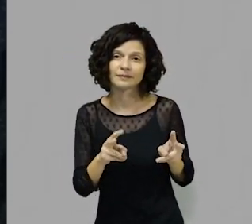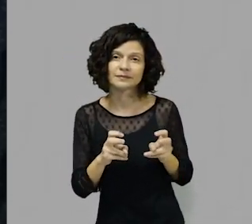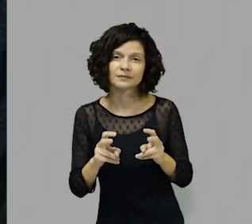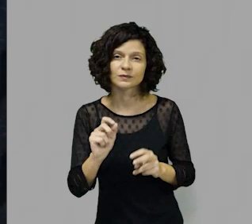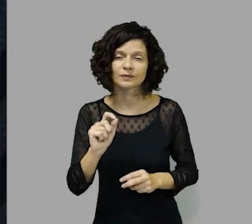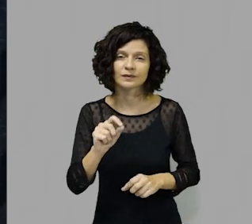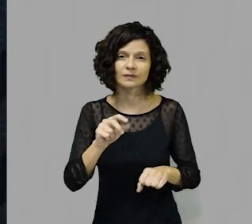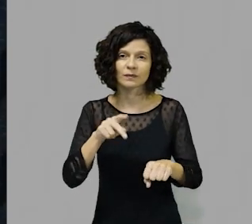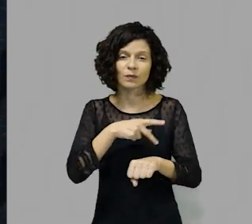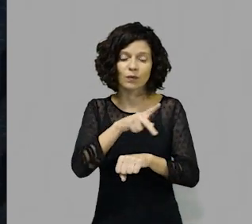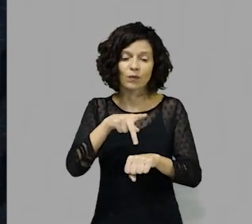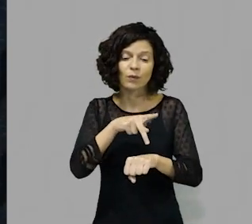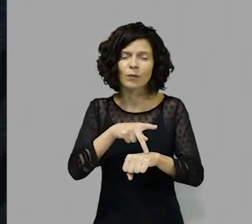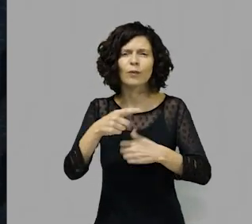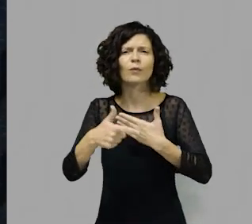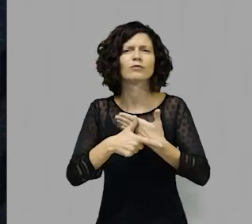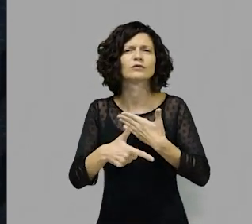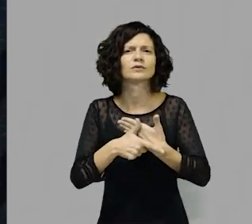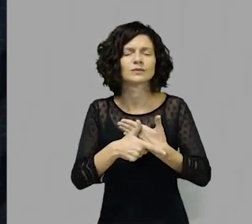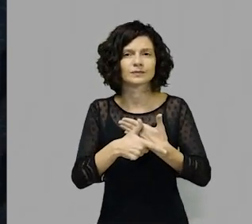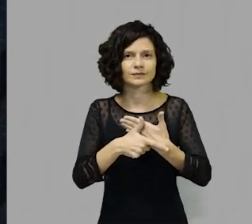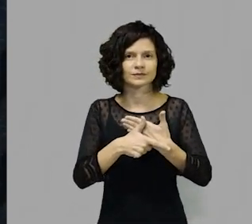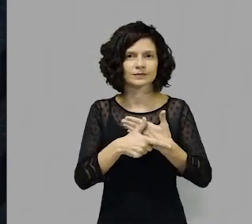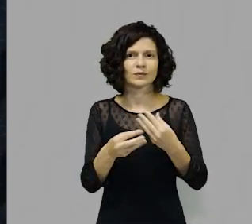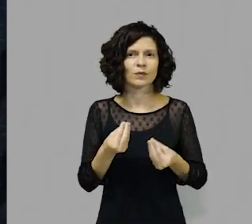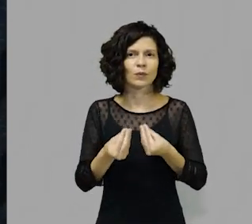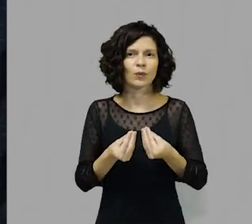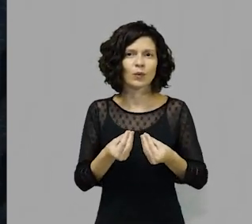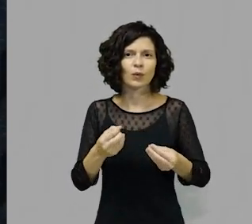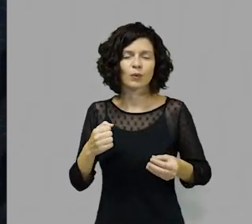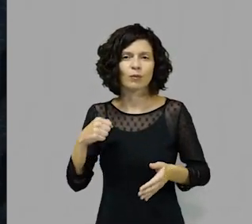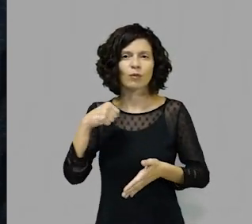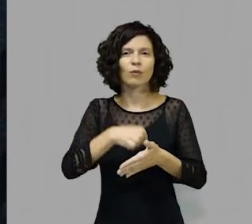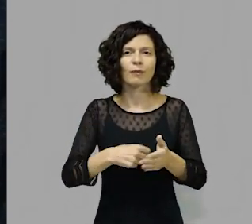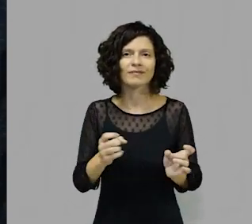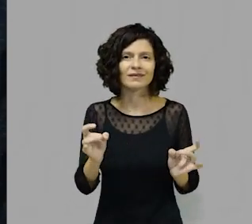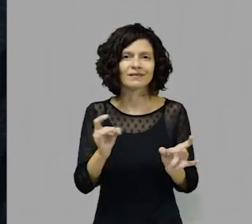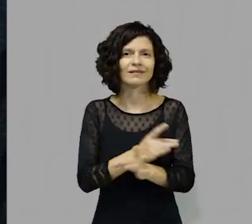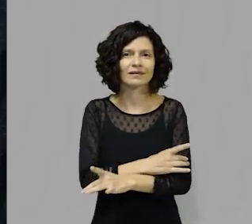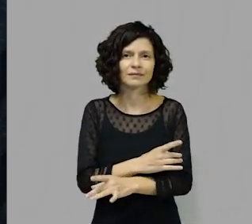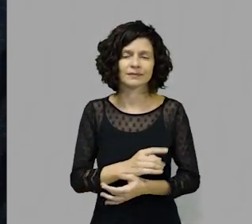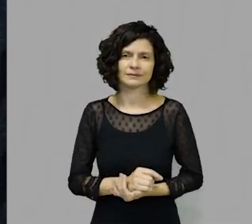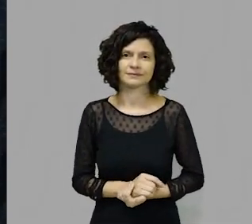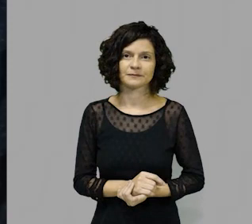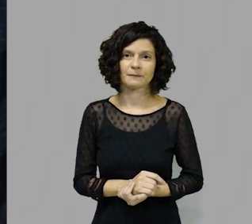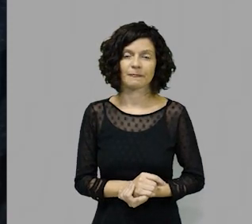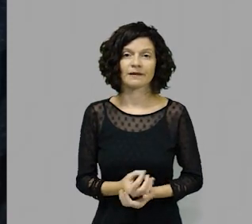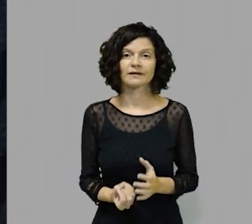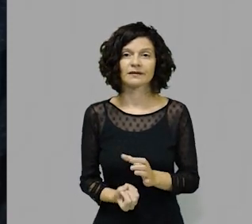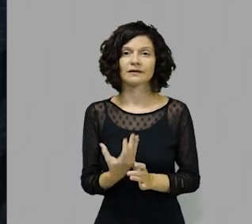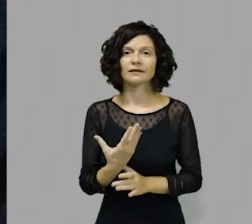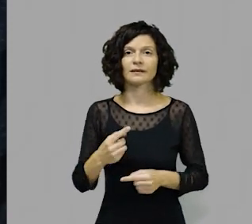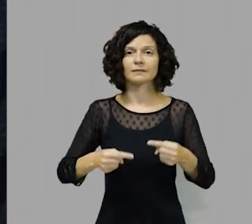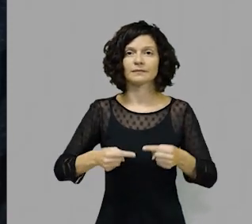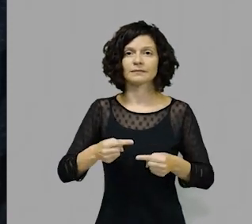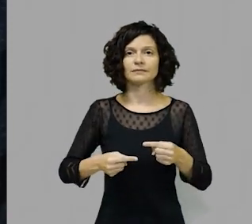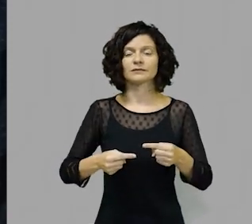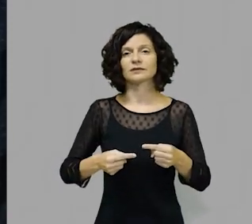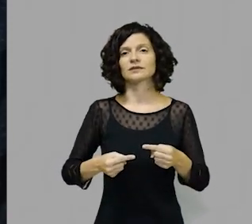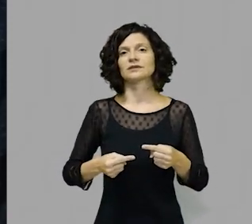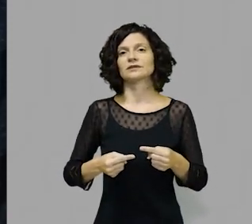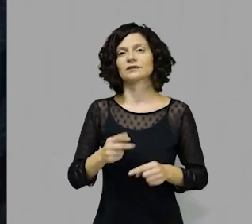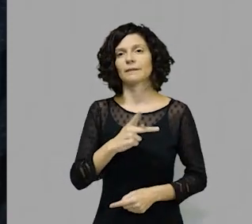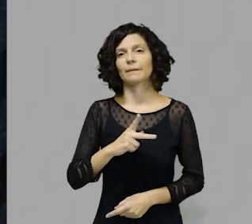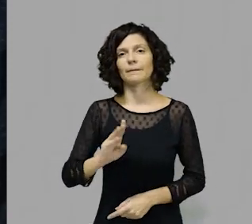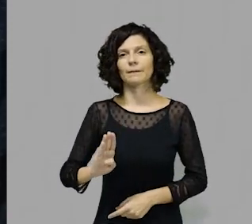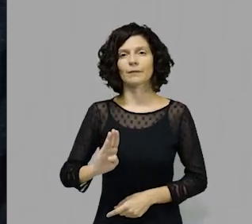problemas, a essas mazelas sociais, sobretudo na formulação de políticas públicas voltadas à assistência social e